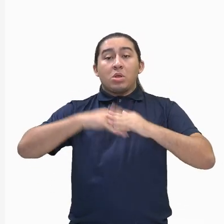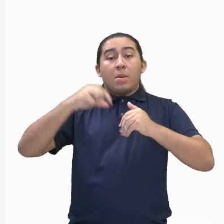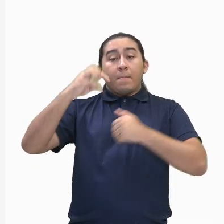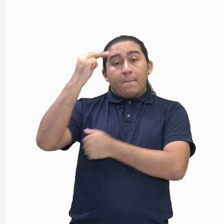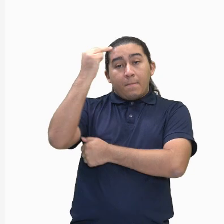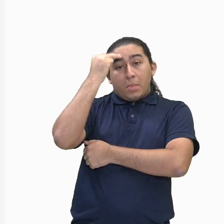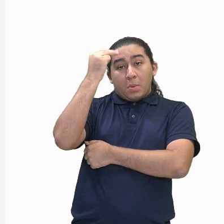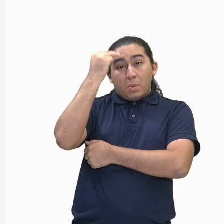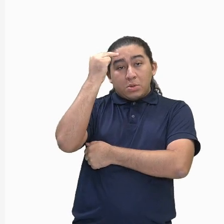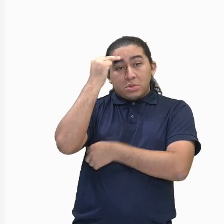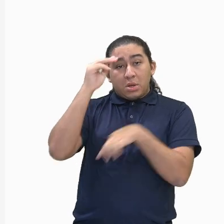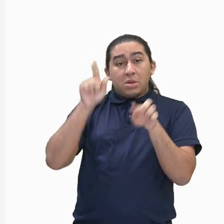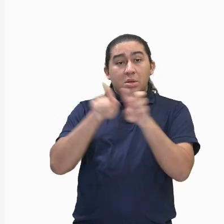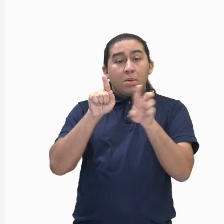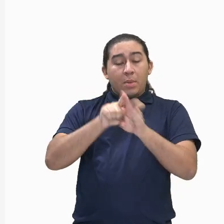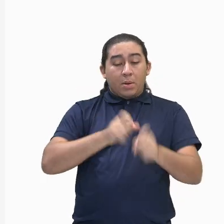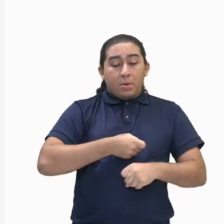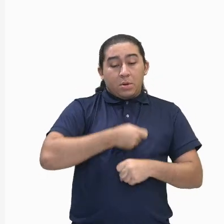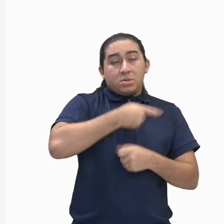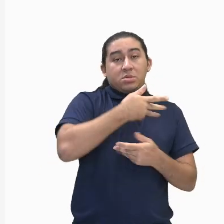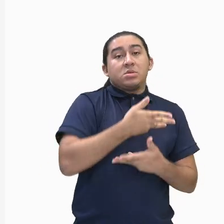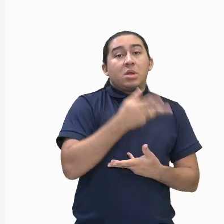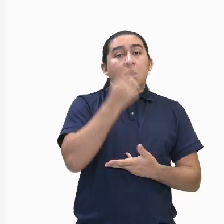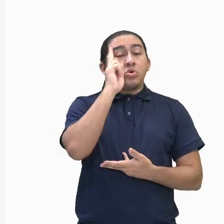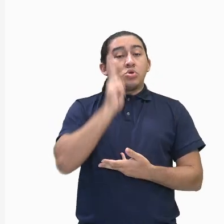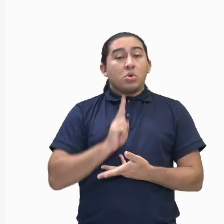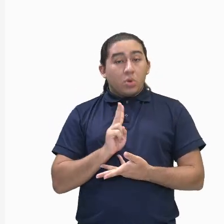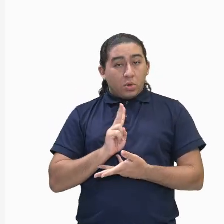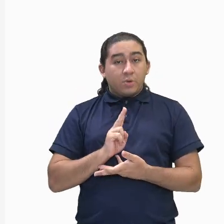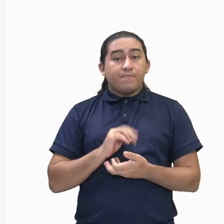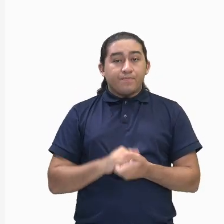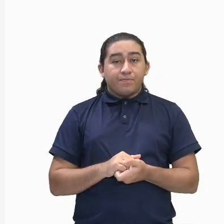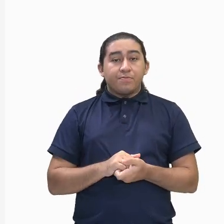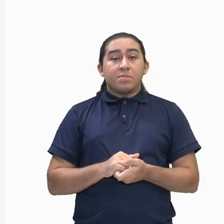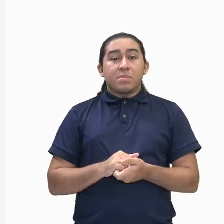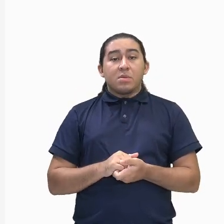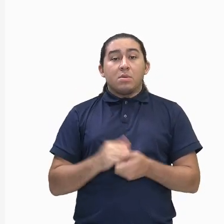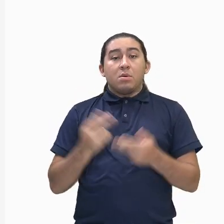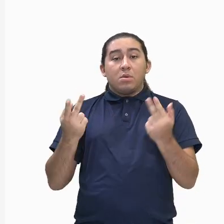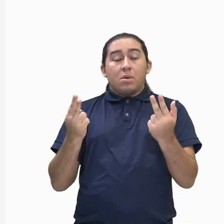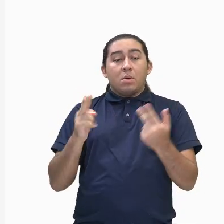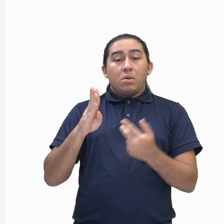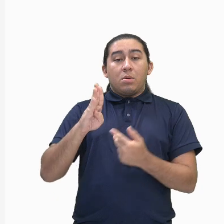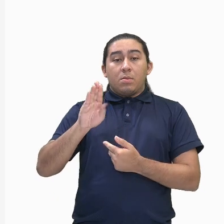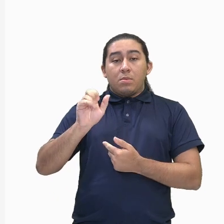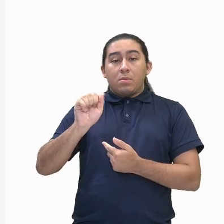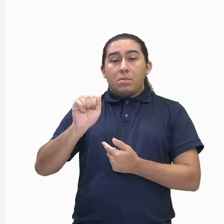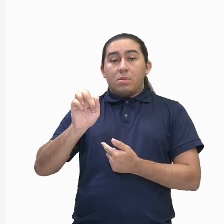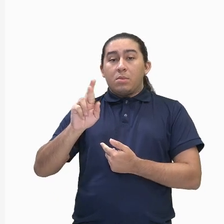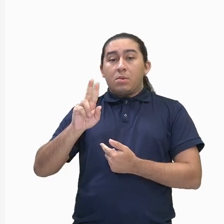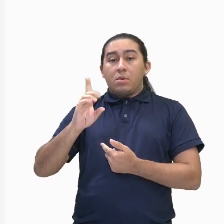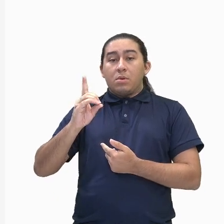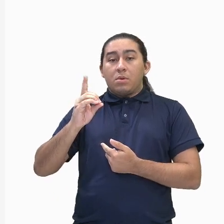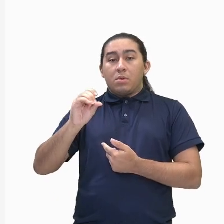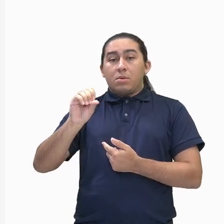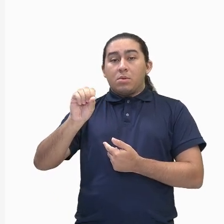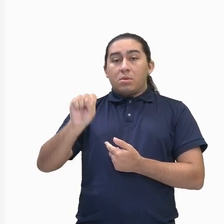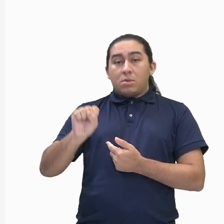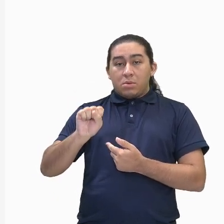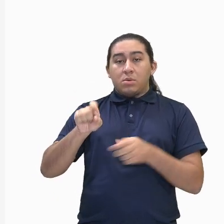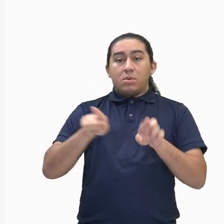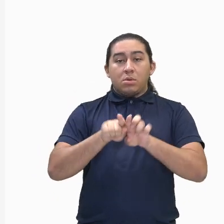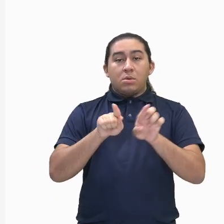memorizar e recitar histórias, como os bardões celtas e os griots da